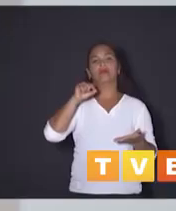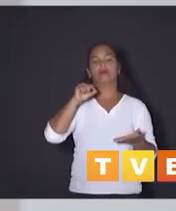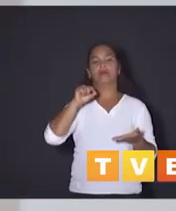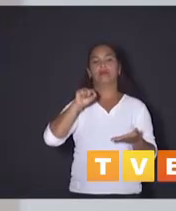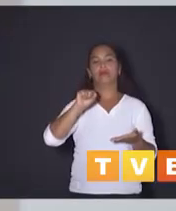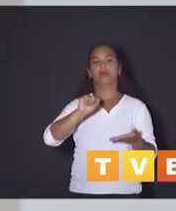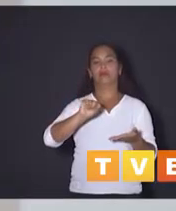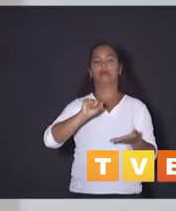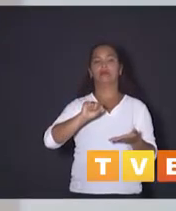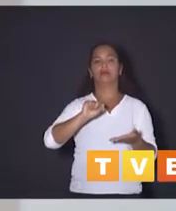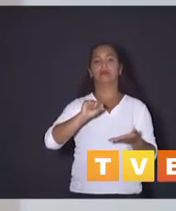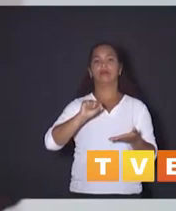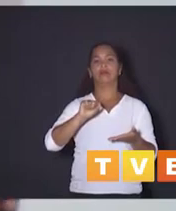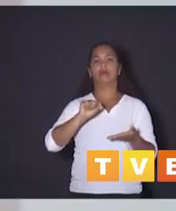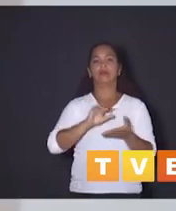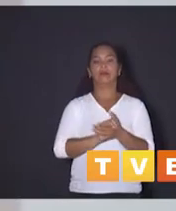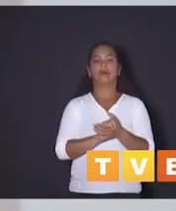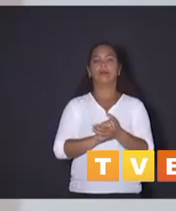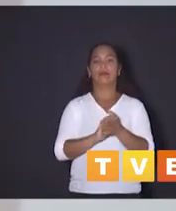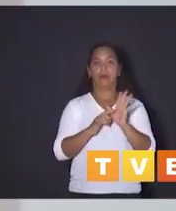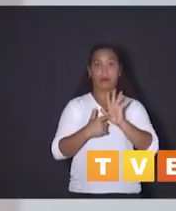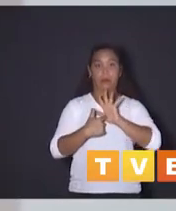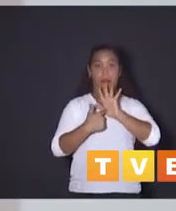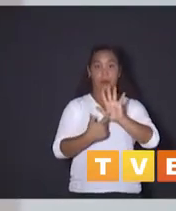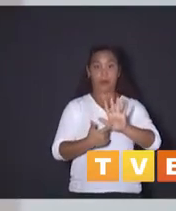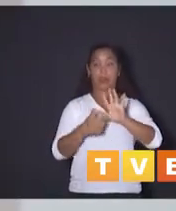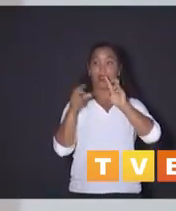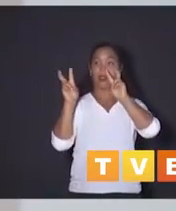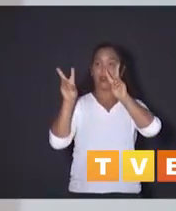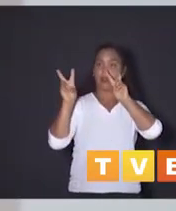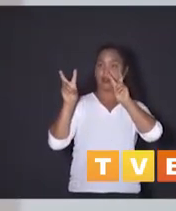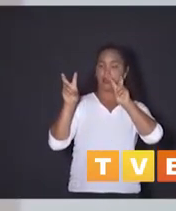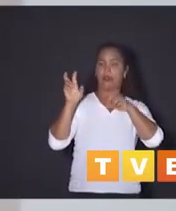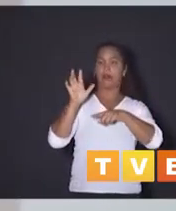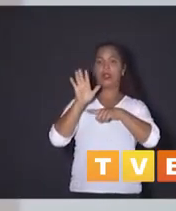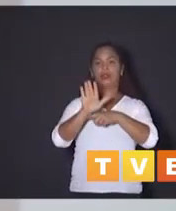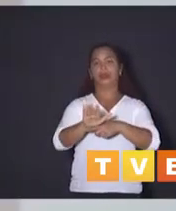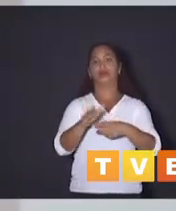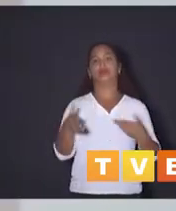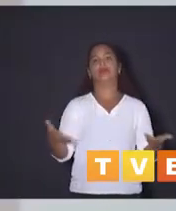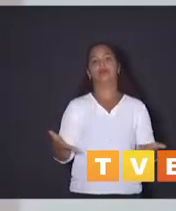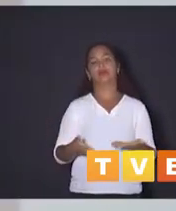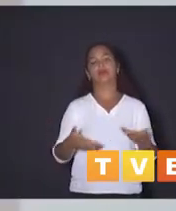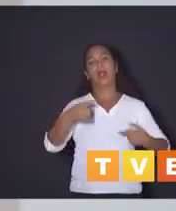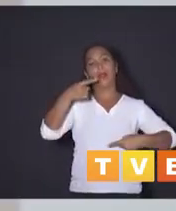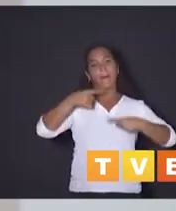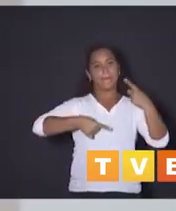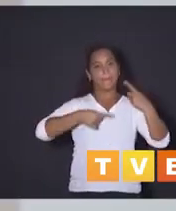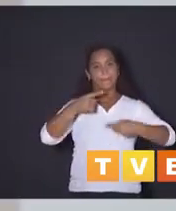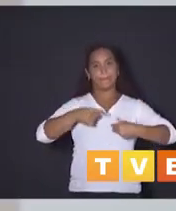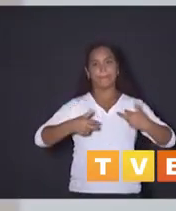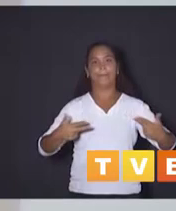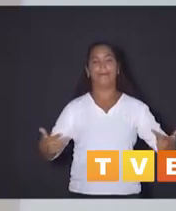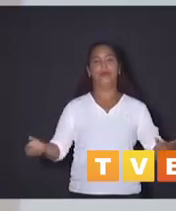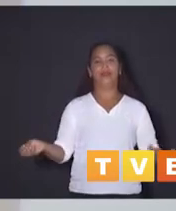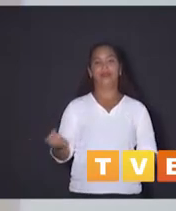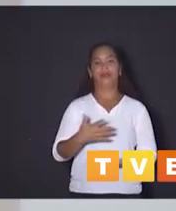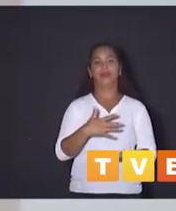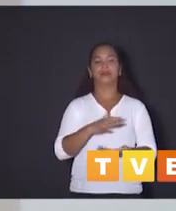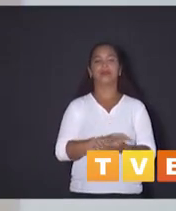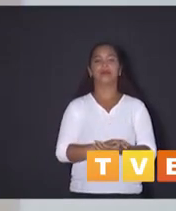a abordar esse tema e trazer contribuir aqui para essas polêmicas contemporâneas é